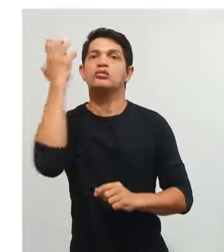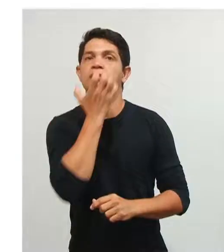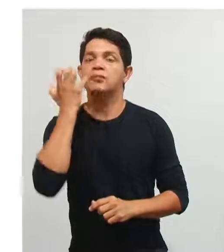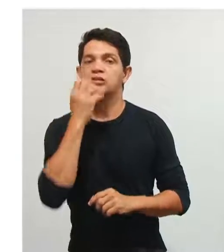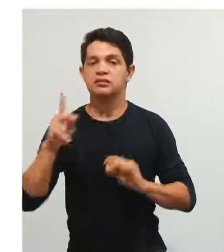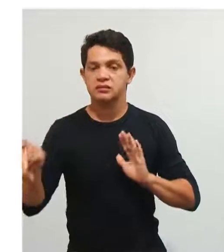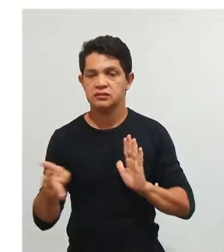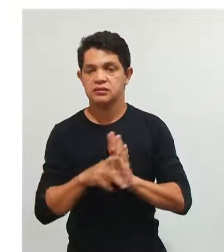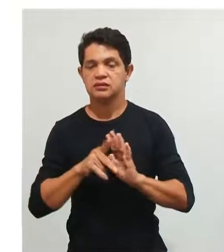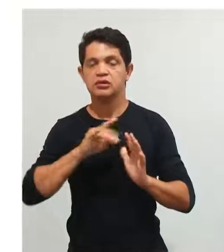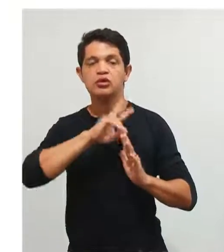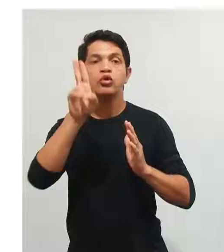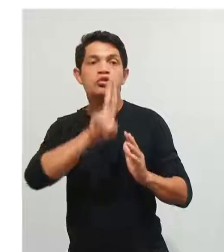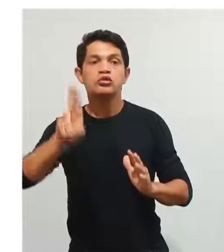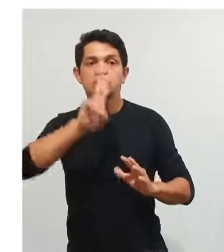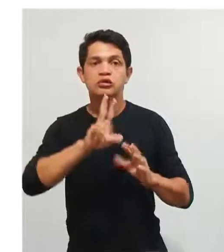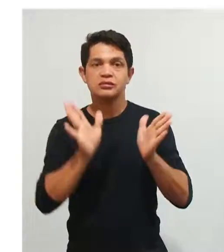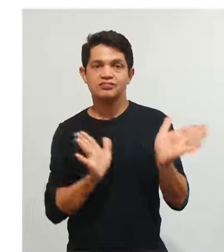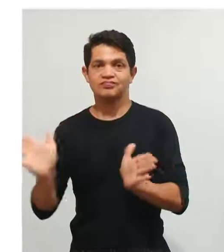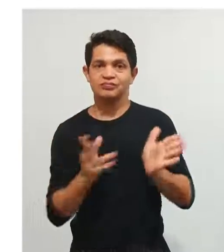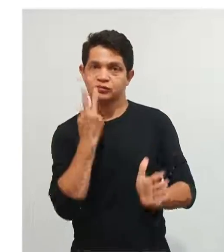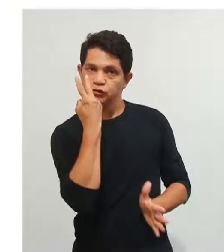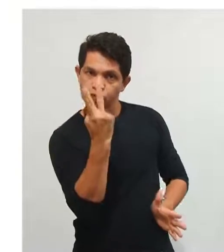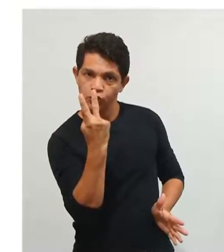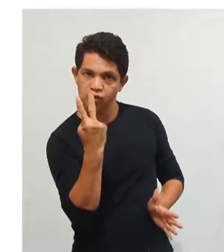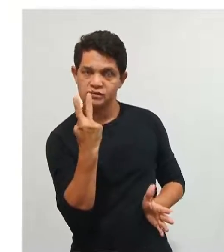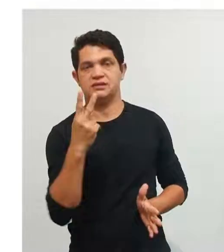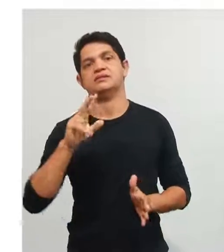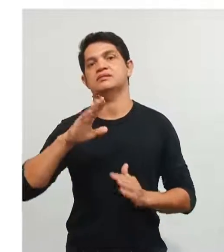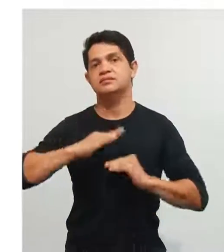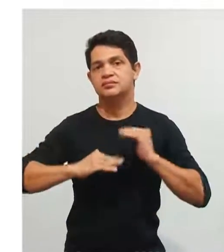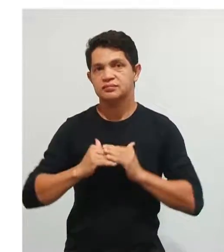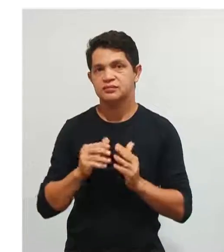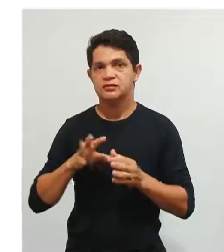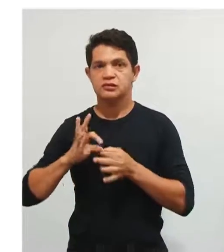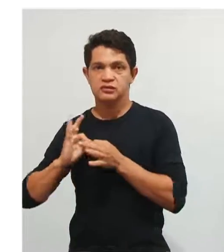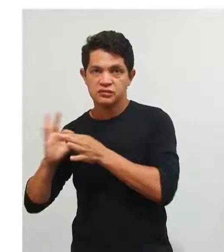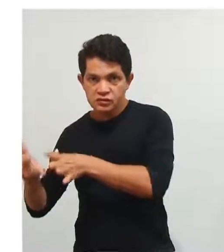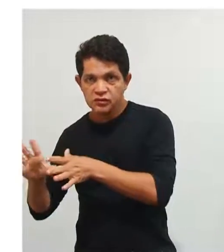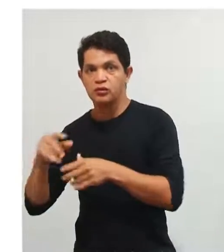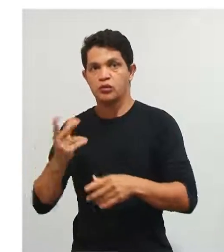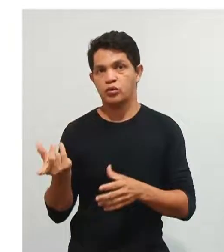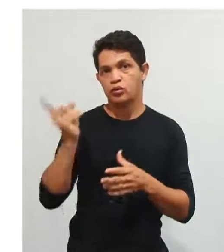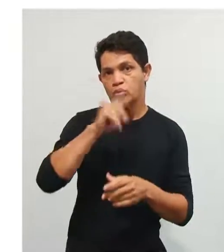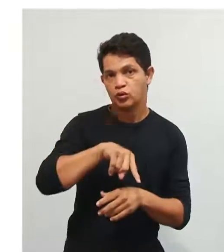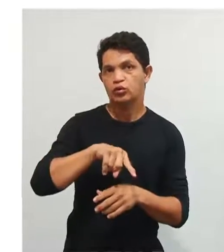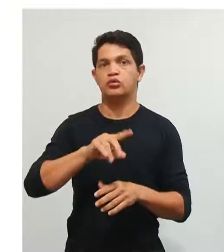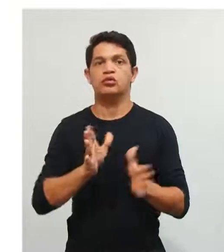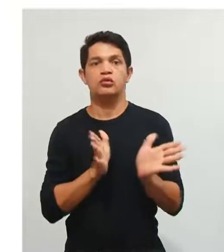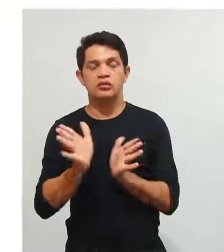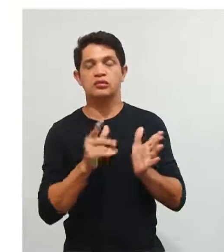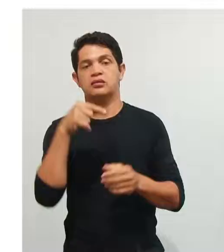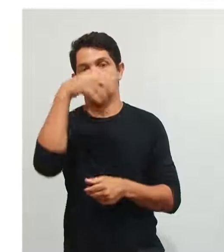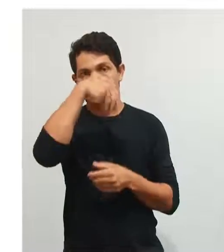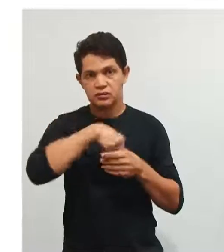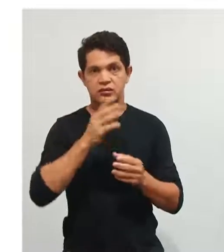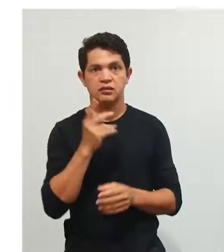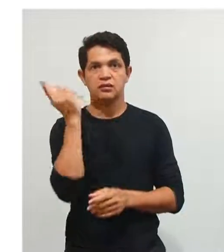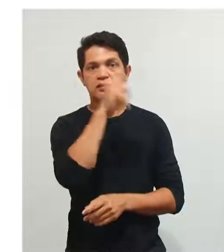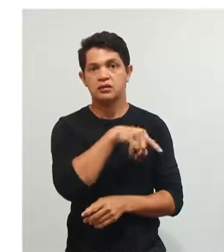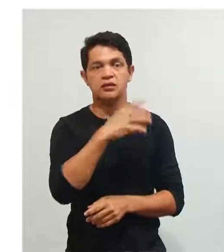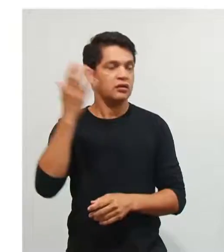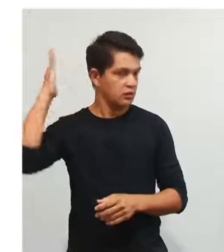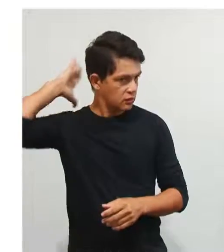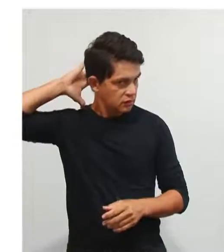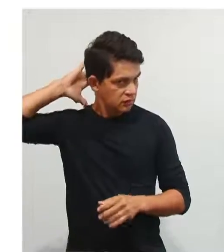carimbó, são utilizados 2 curimbós, indispensáveis na execução do carimbó do Pará, que é o